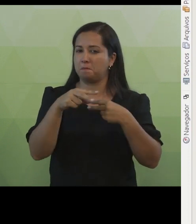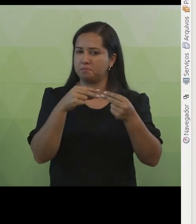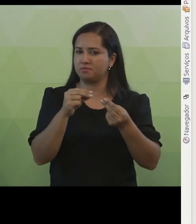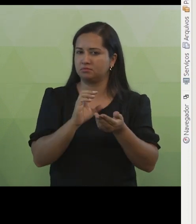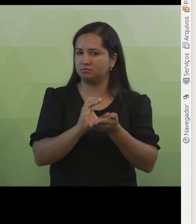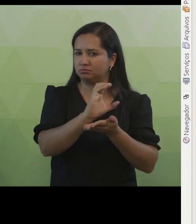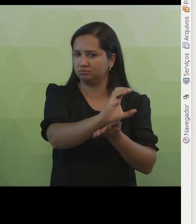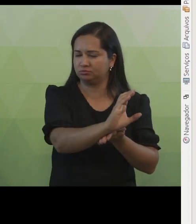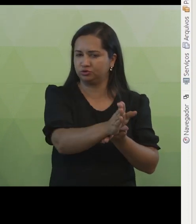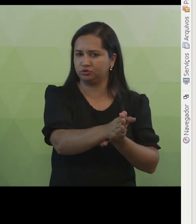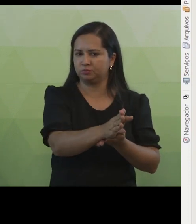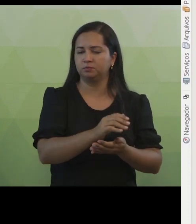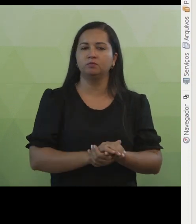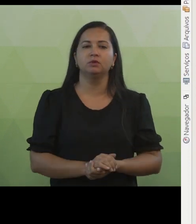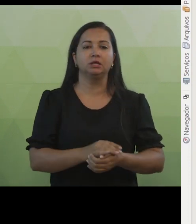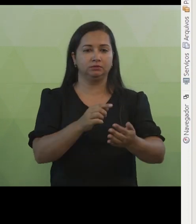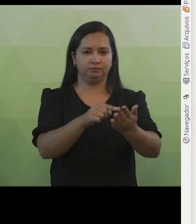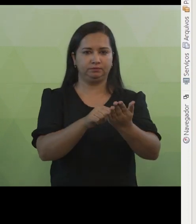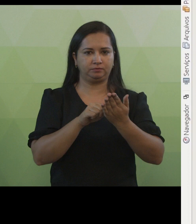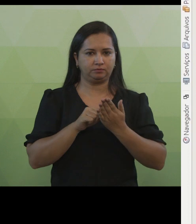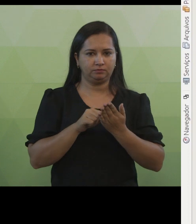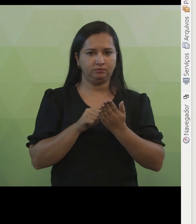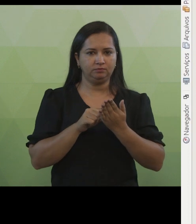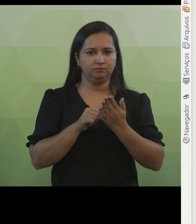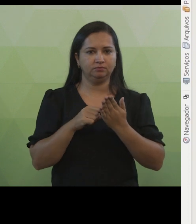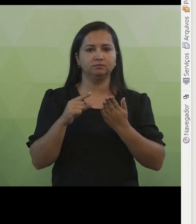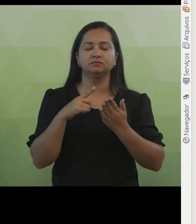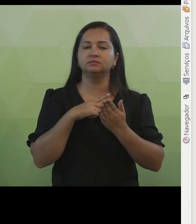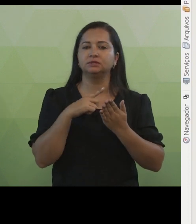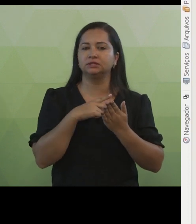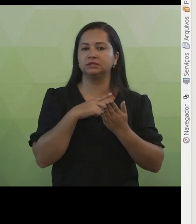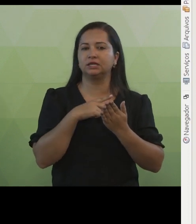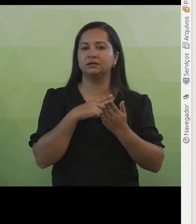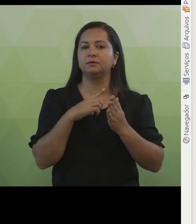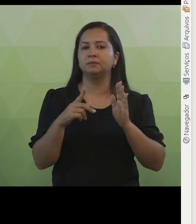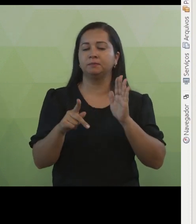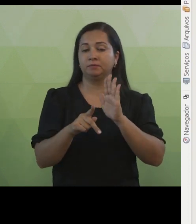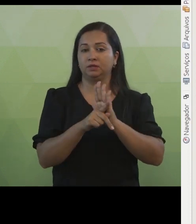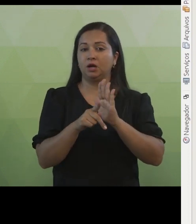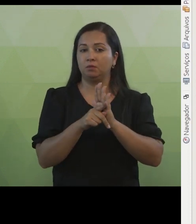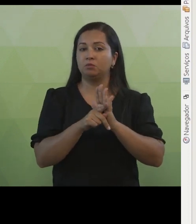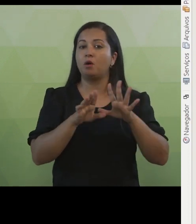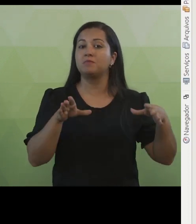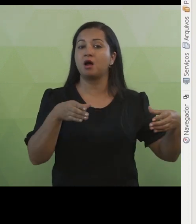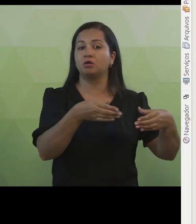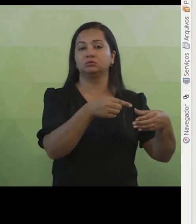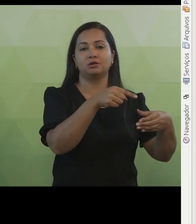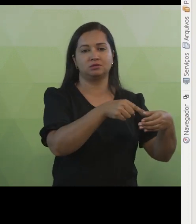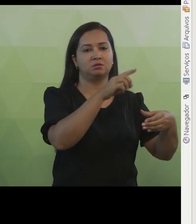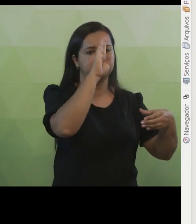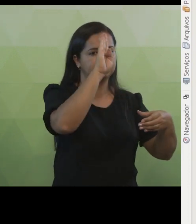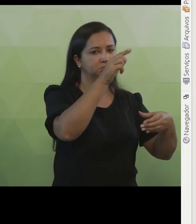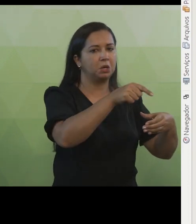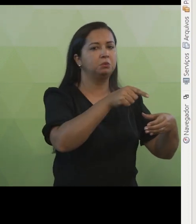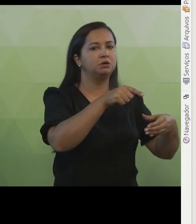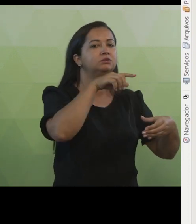Repare que o parâmetro é em termos do objeto ou da classe funcionário.